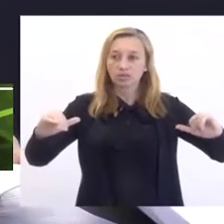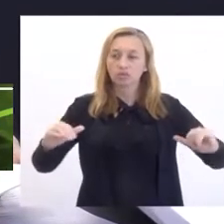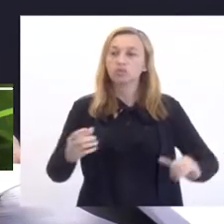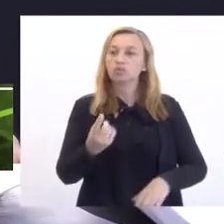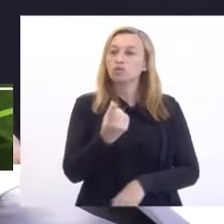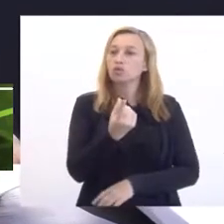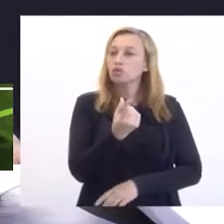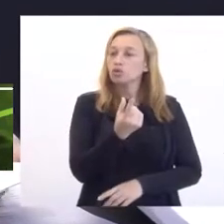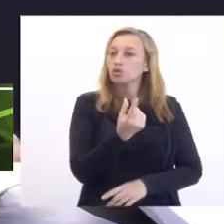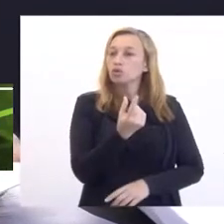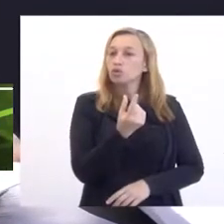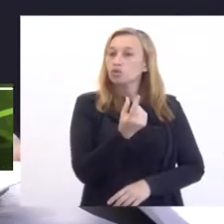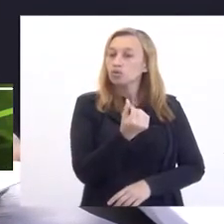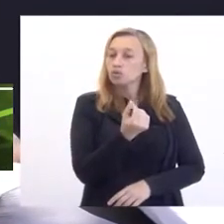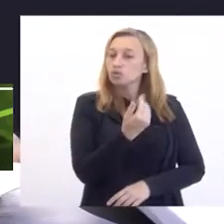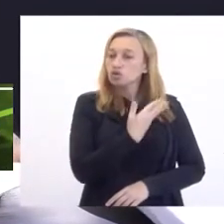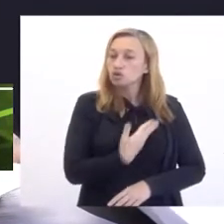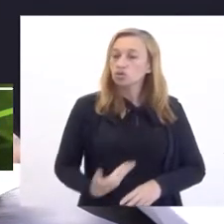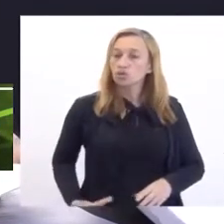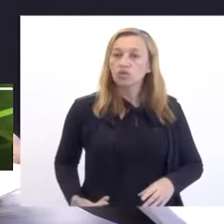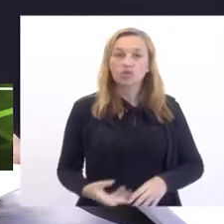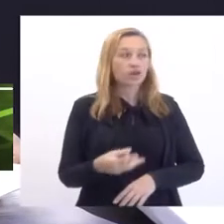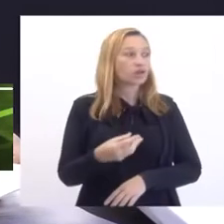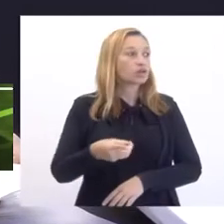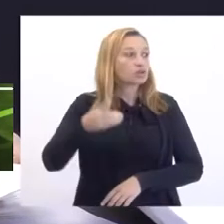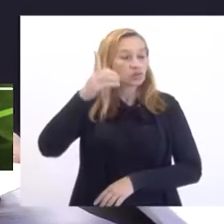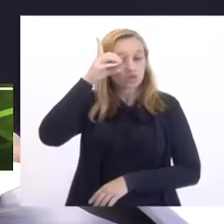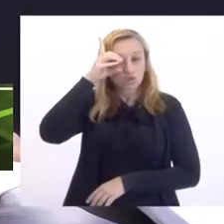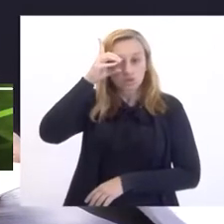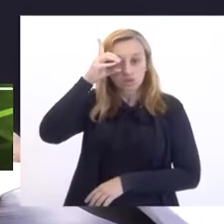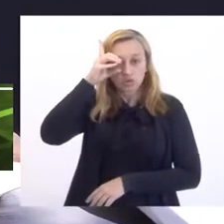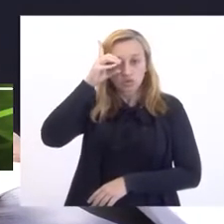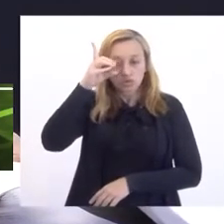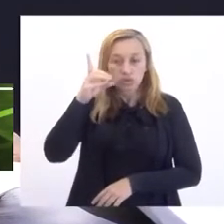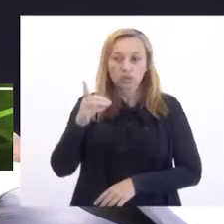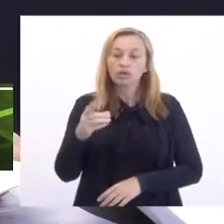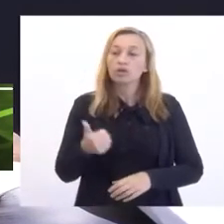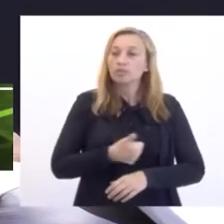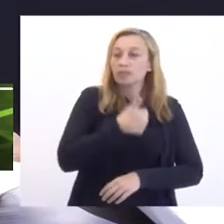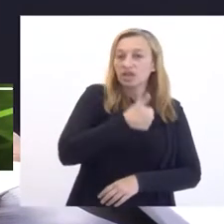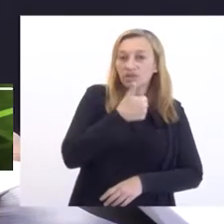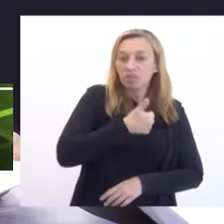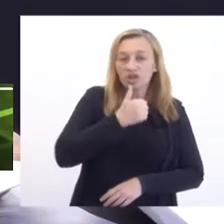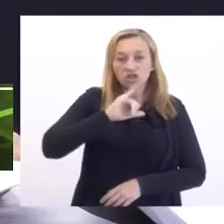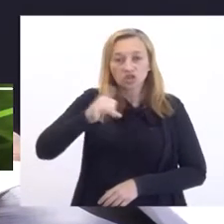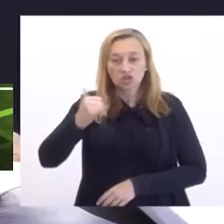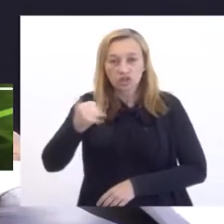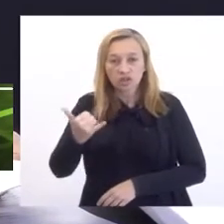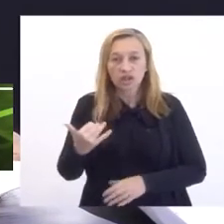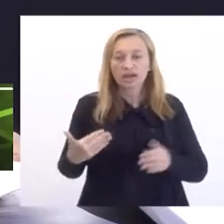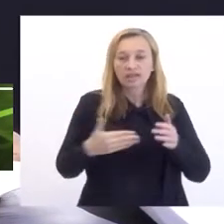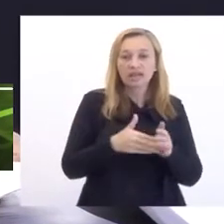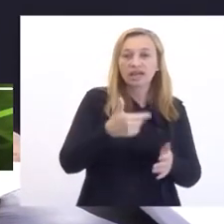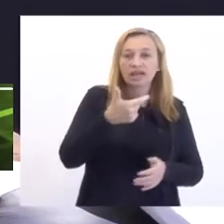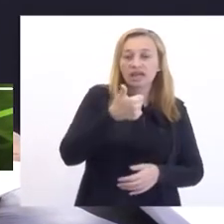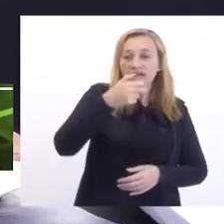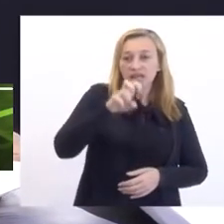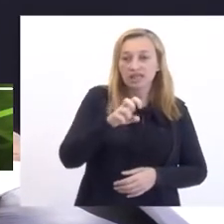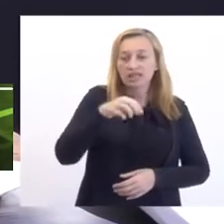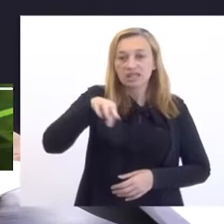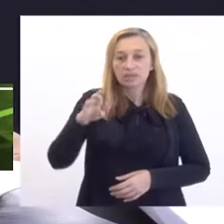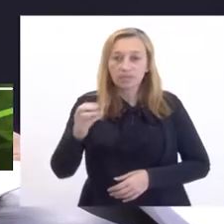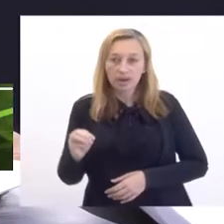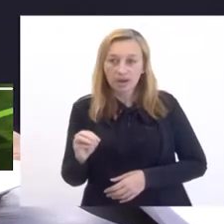da presidente Dilma Rousseff, de 1º de janeiro a 15 de maio de 2016, do